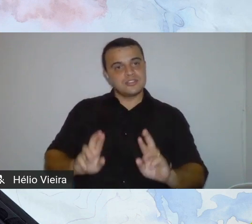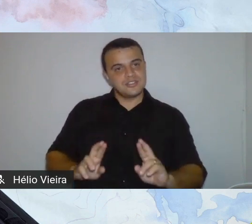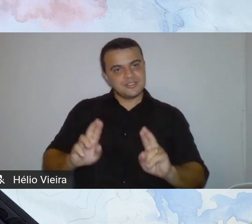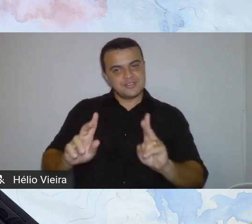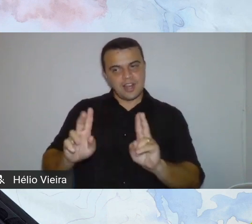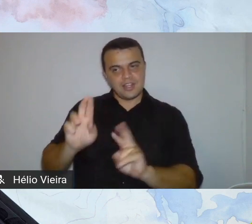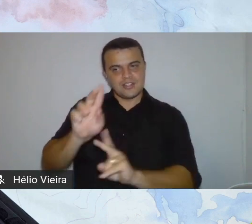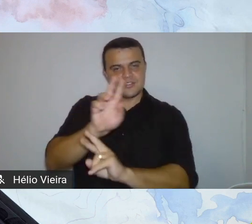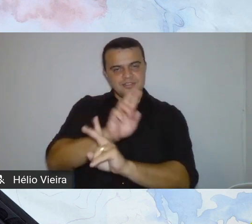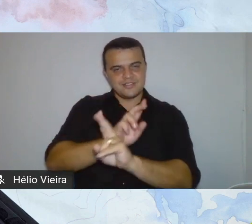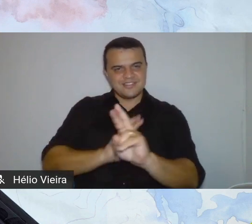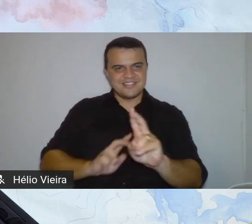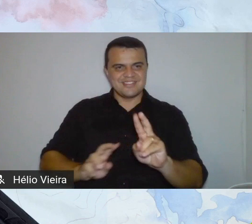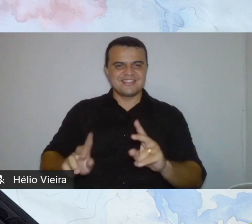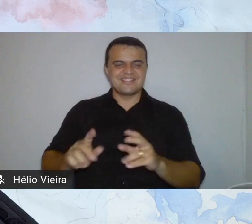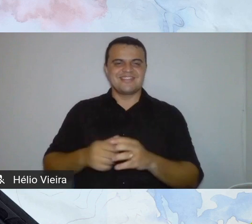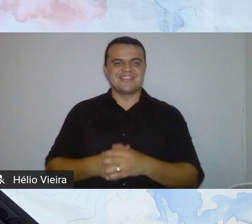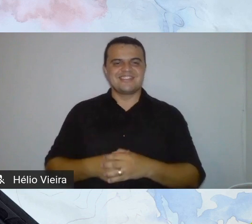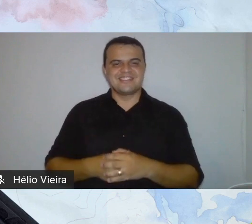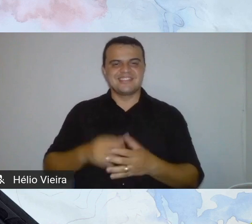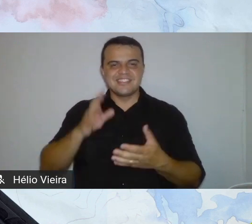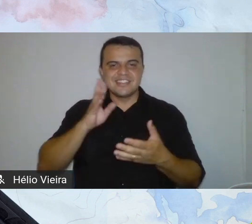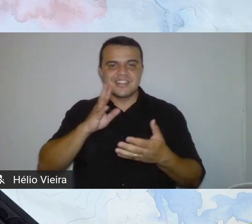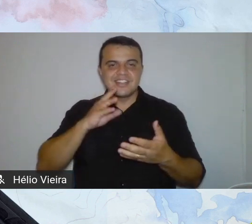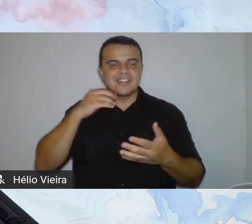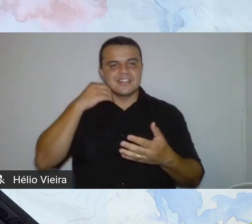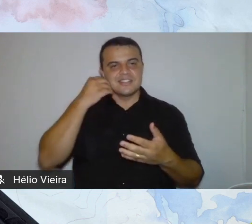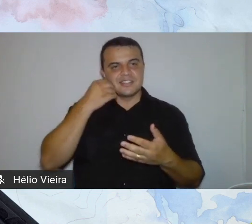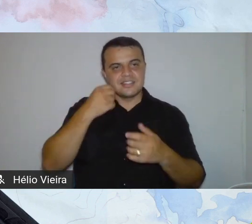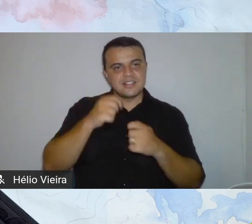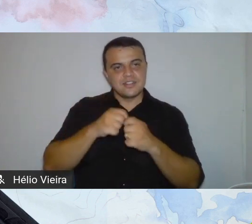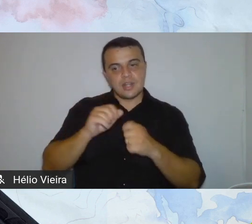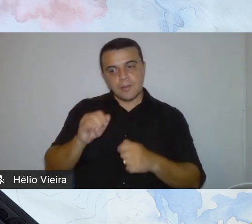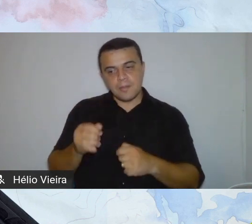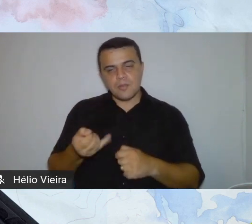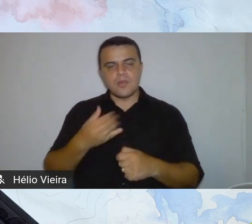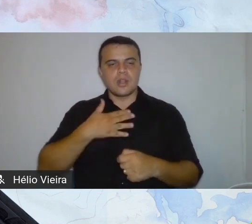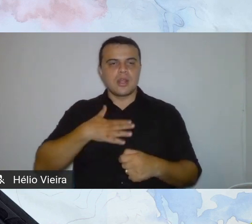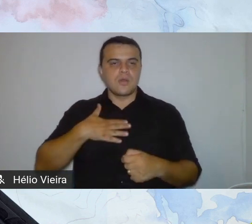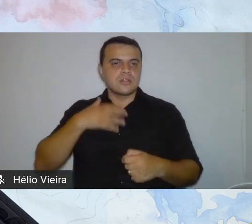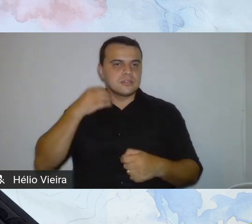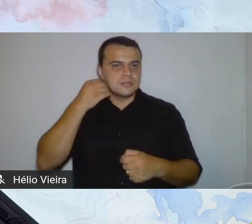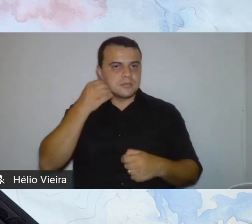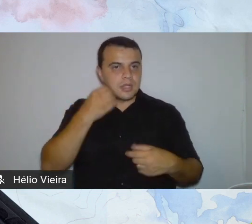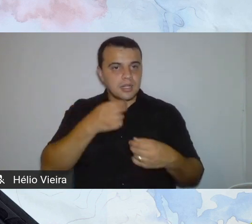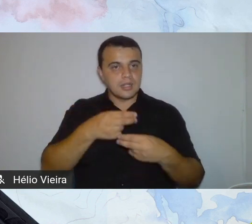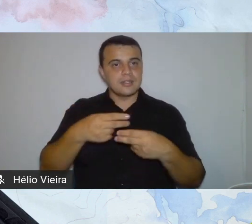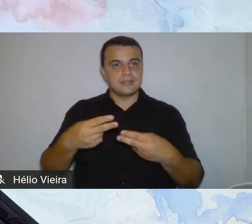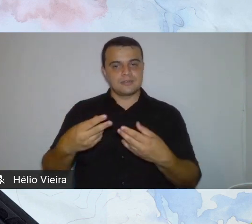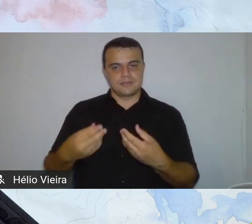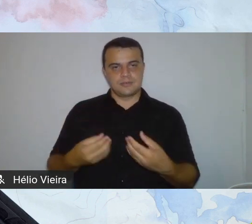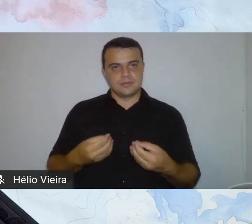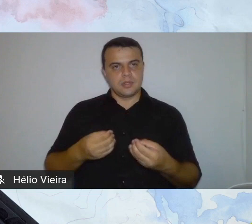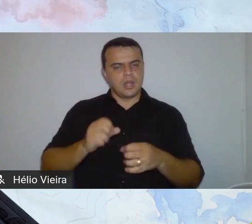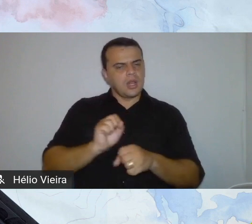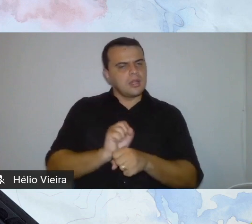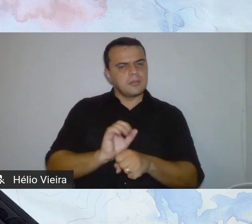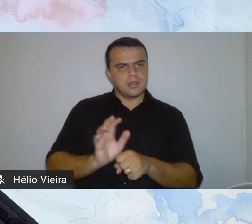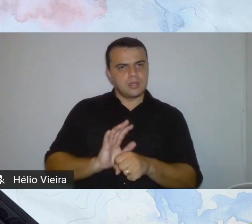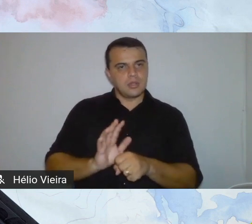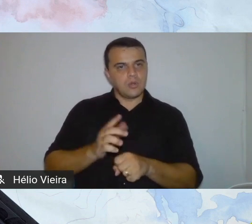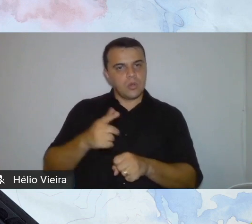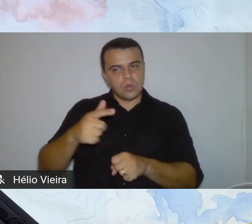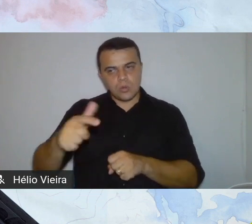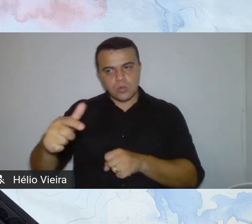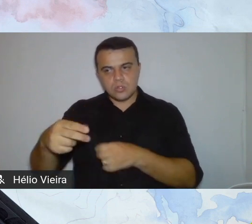outro. É legal a gente testar, é legal a gente curtir, é legal a gente experimentar bastante. E não parem só na aquarela, não. Vão para